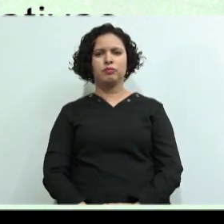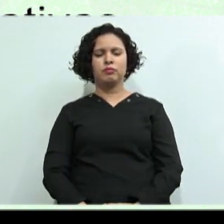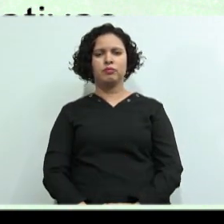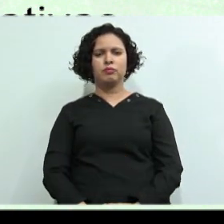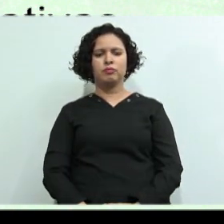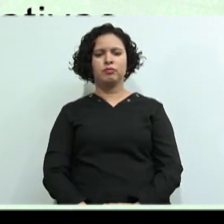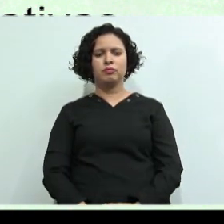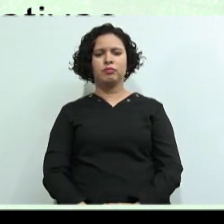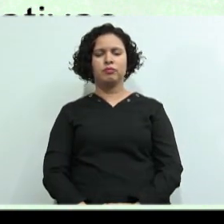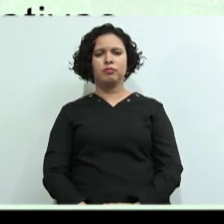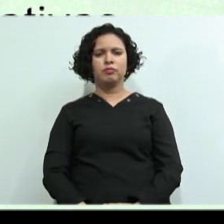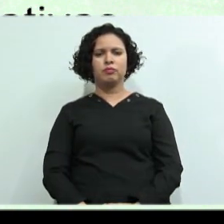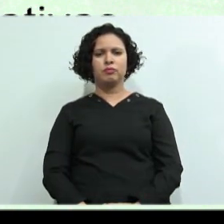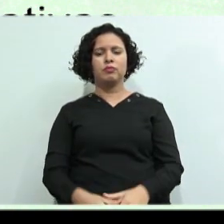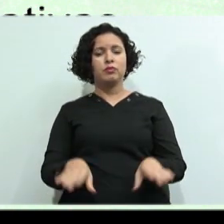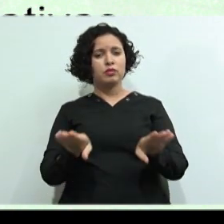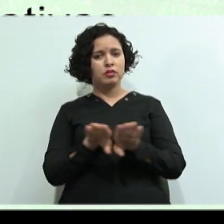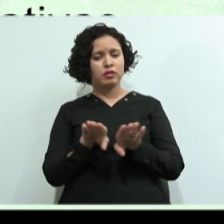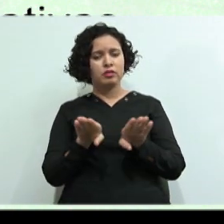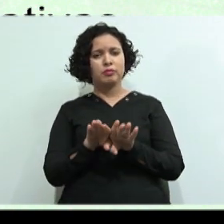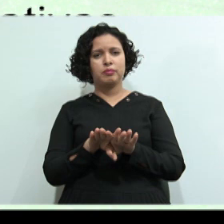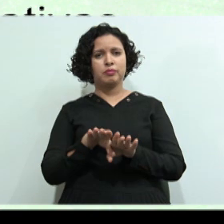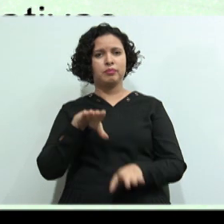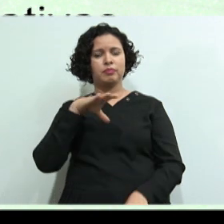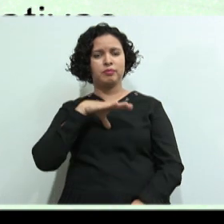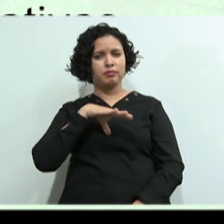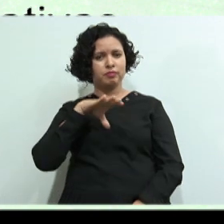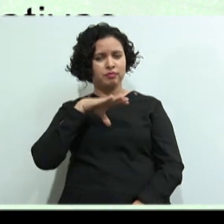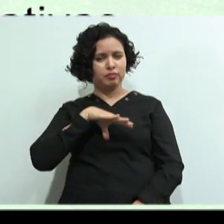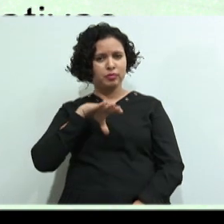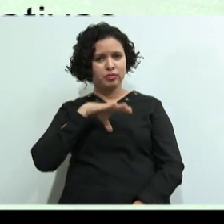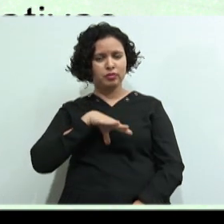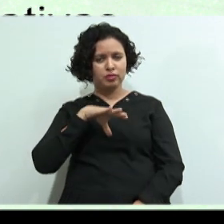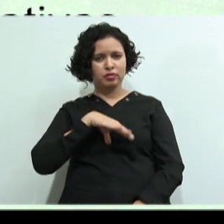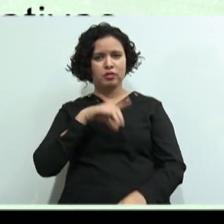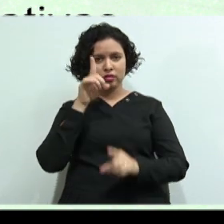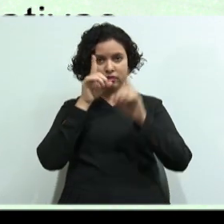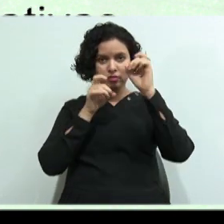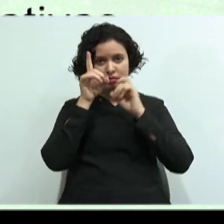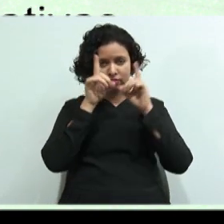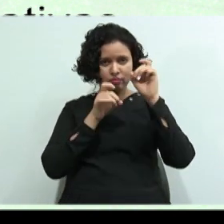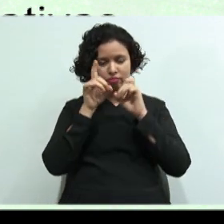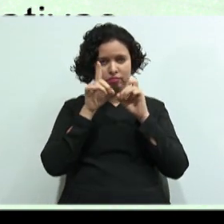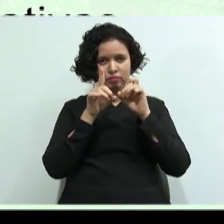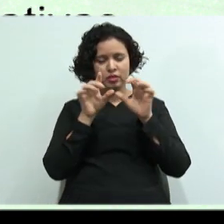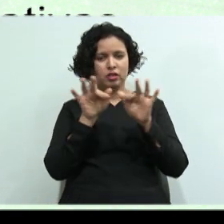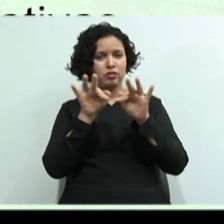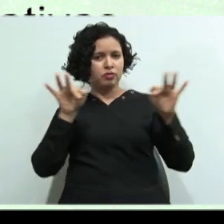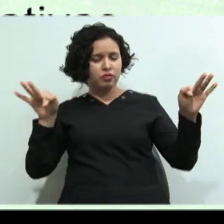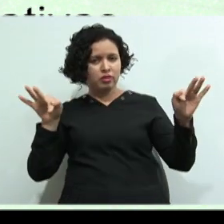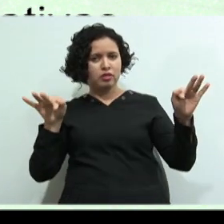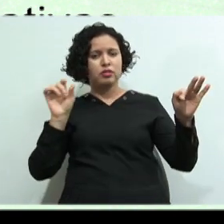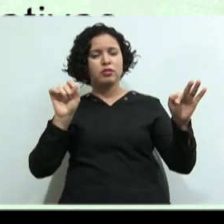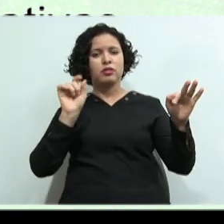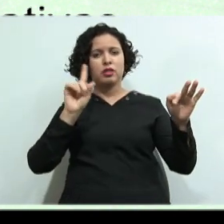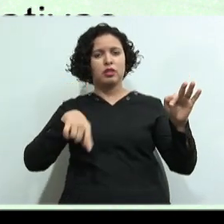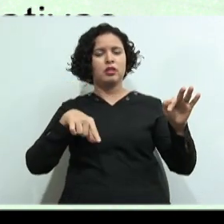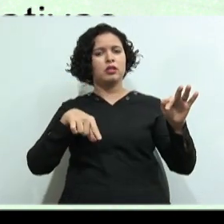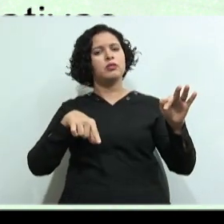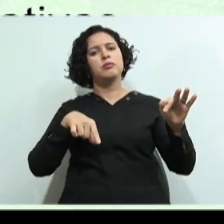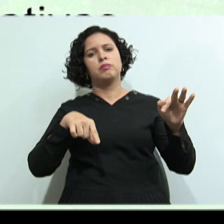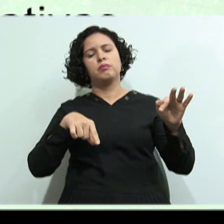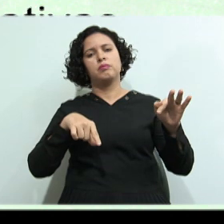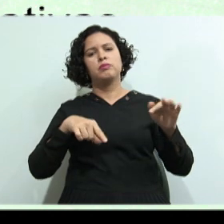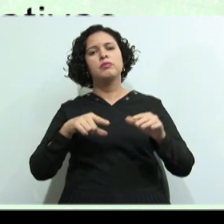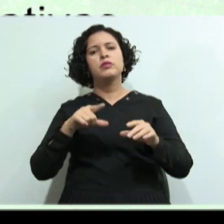A expressão facial também na língua portuguesa, elas não possuem valor sintático. As frases, elas são marcadas por entonação.